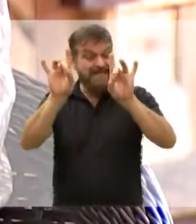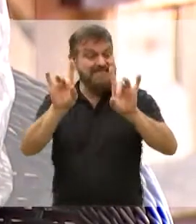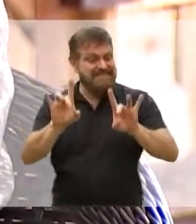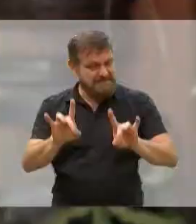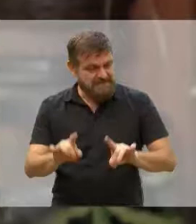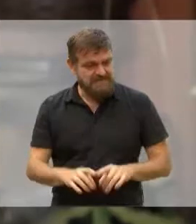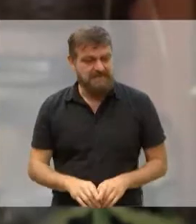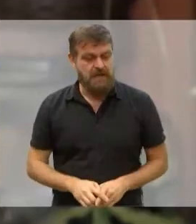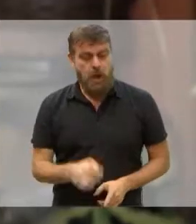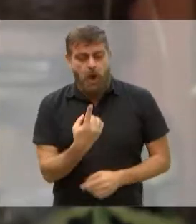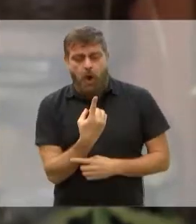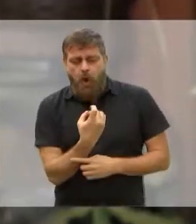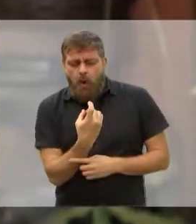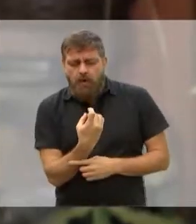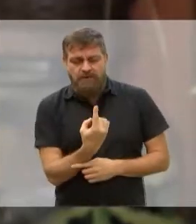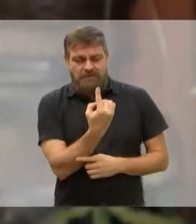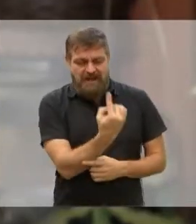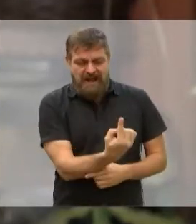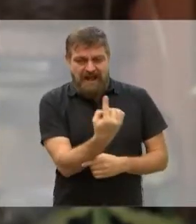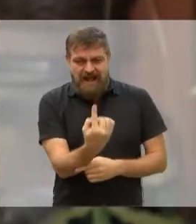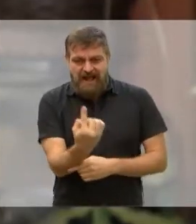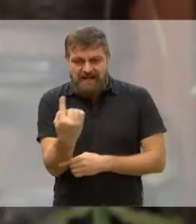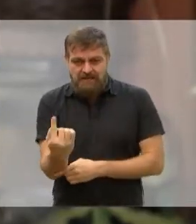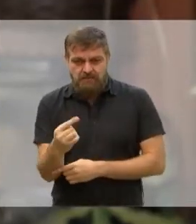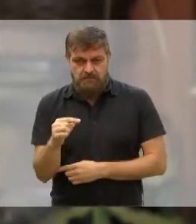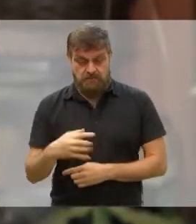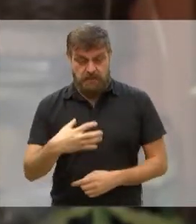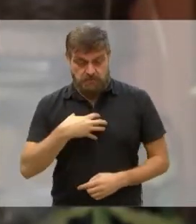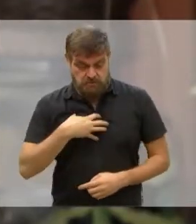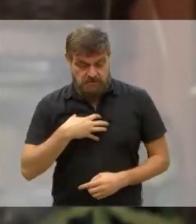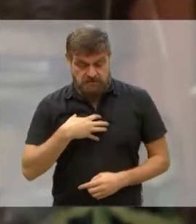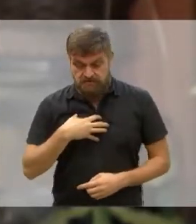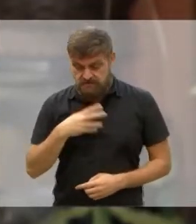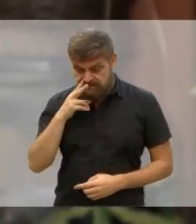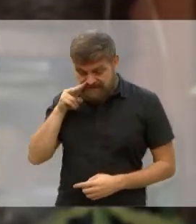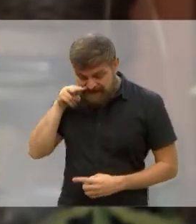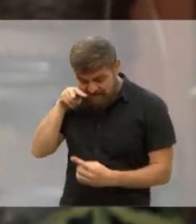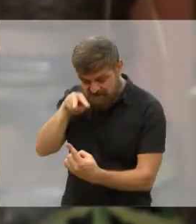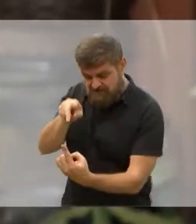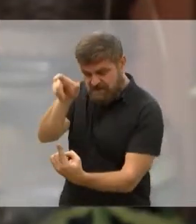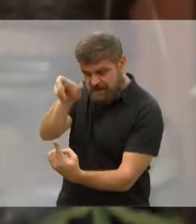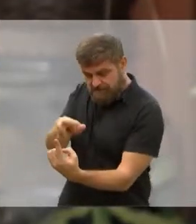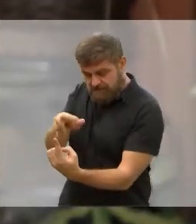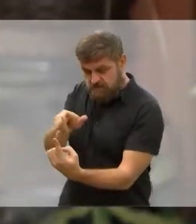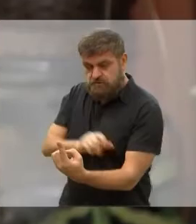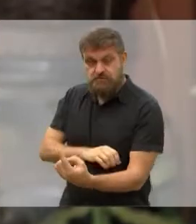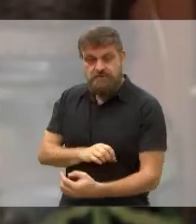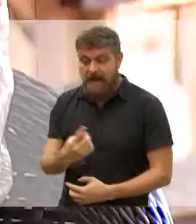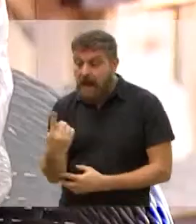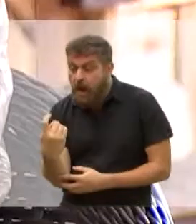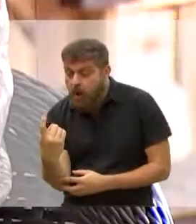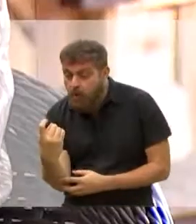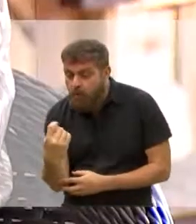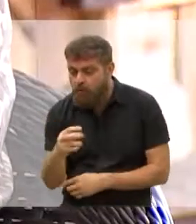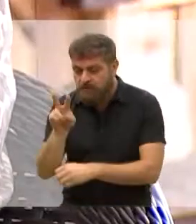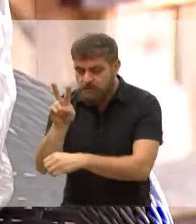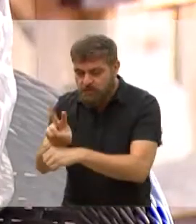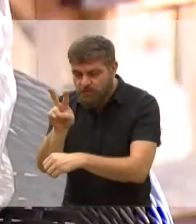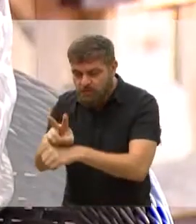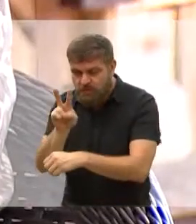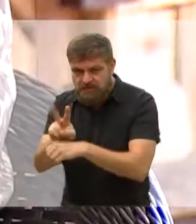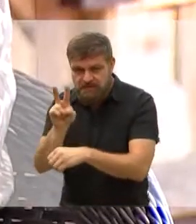seres especiais e únicos. Então é dessa forma que você os trata ou cuida